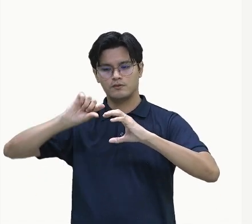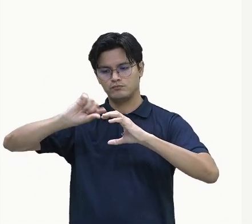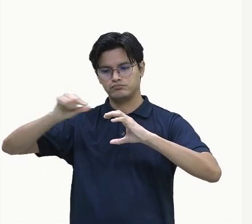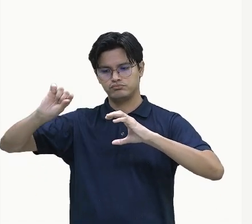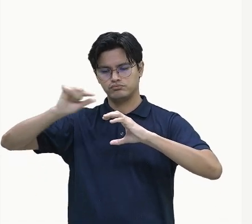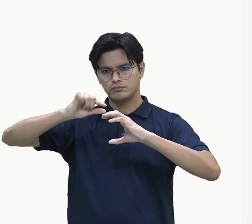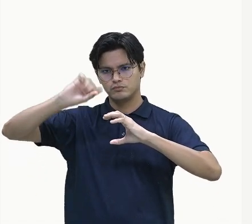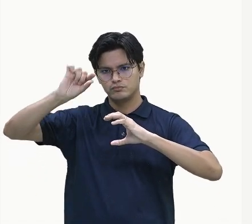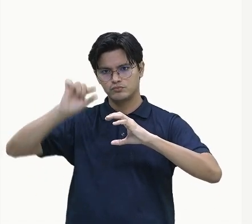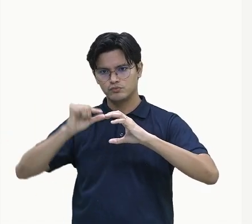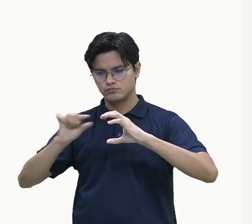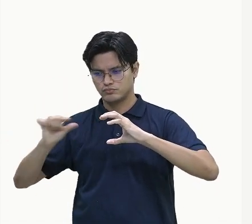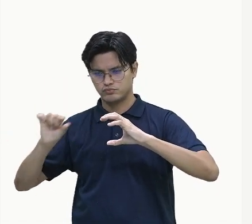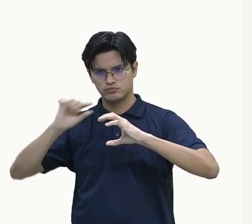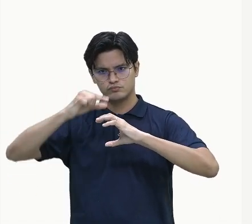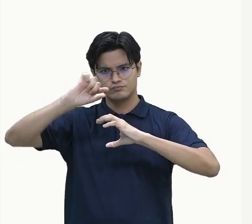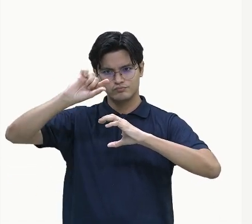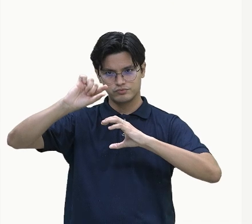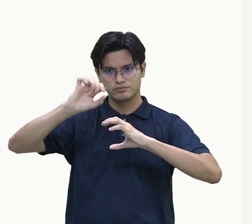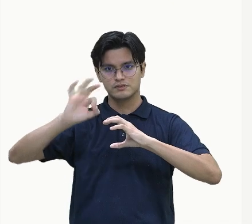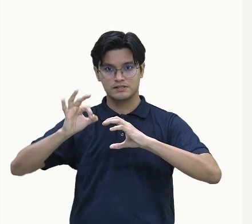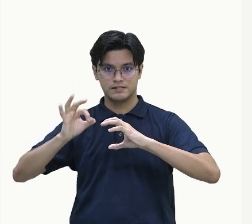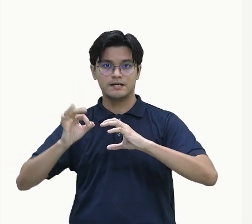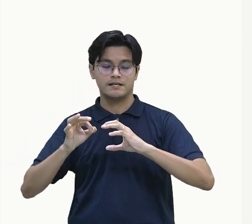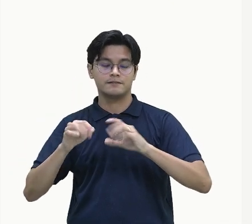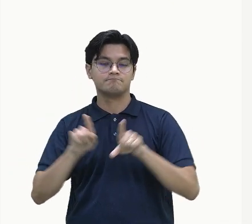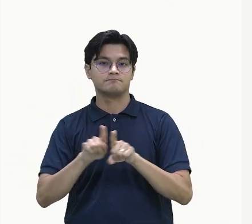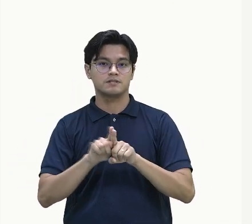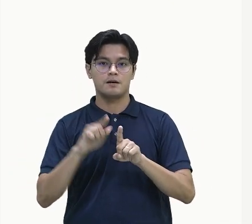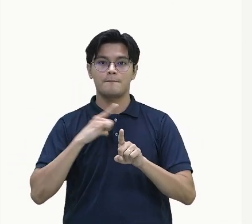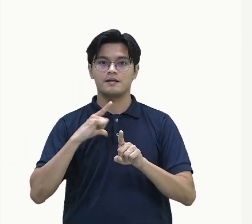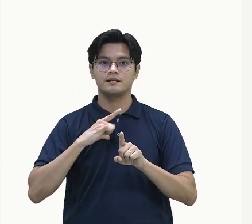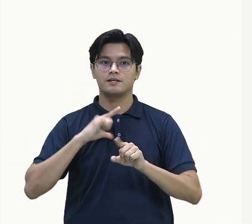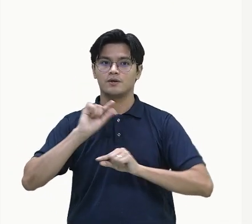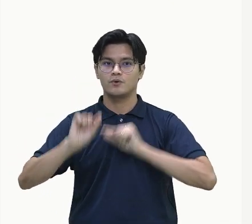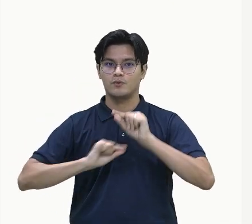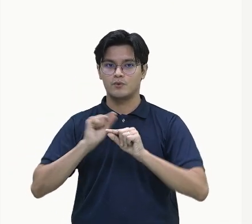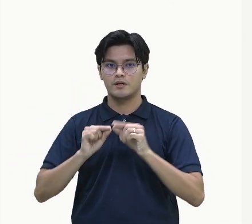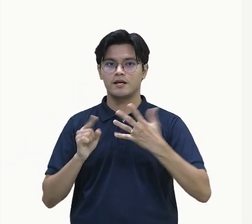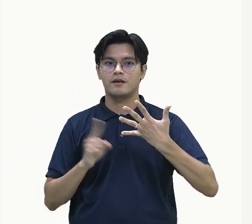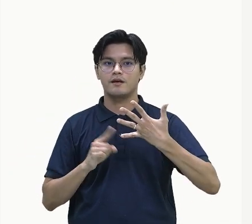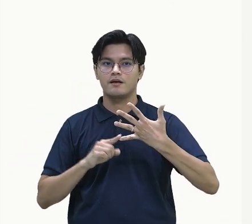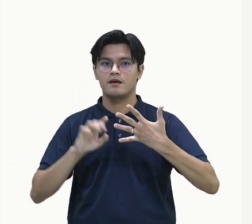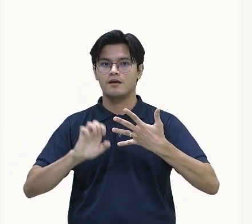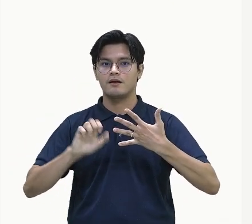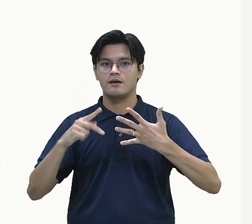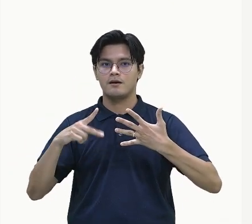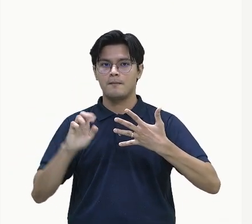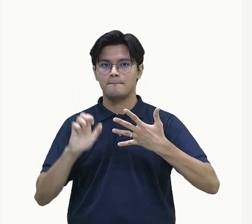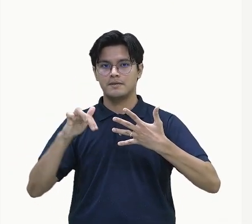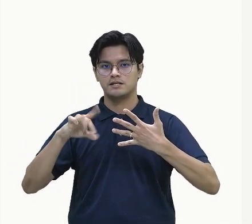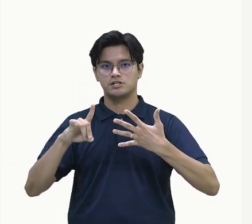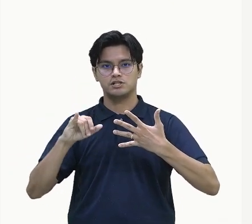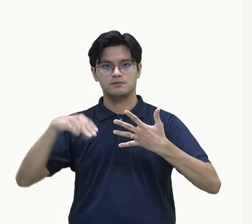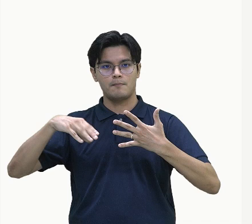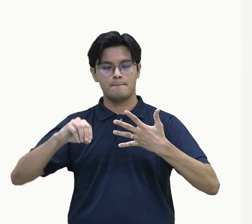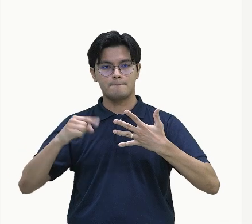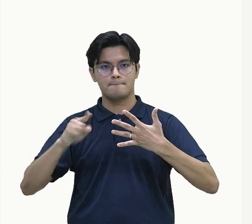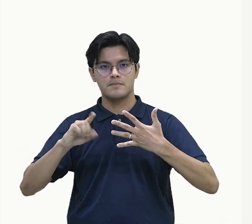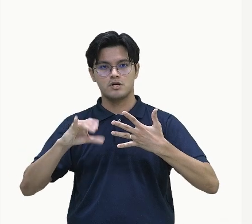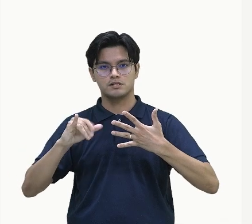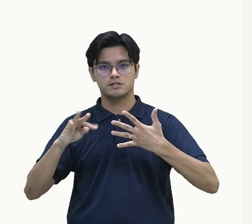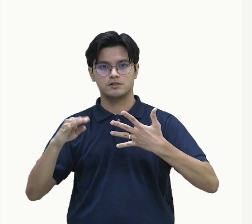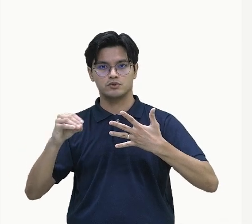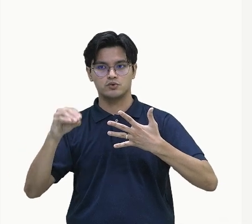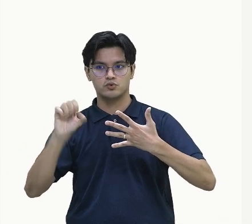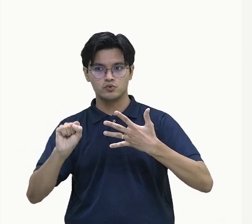prolongamentos, né, que parecem ramificações. E nós temos os ependimócitos, né? Os ependimócitos são